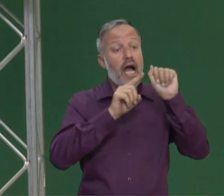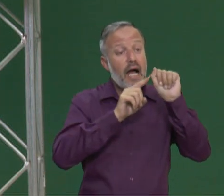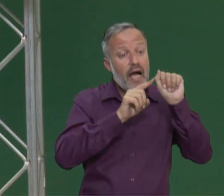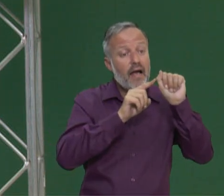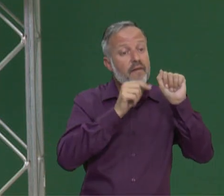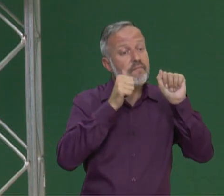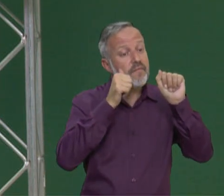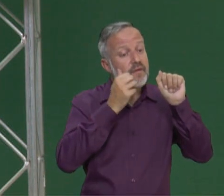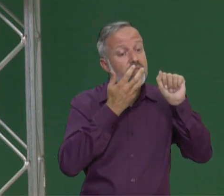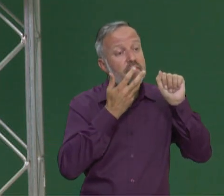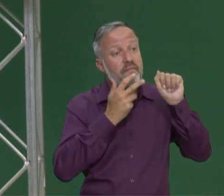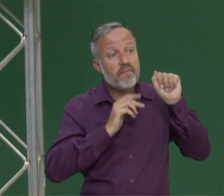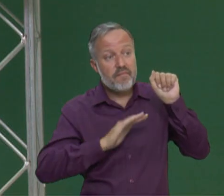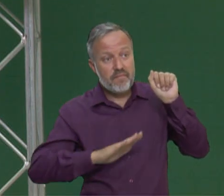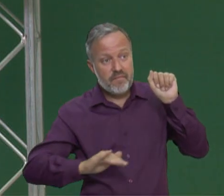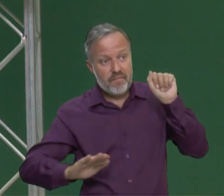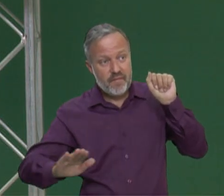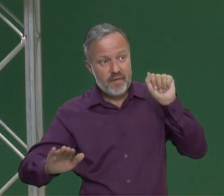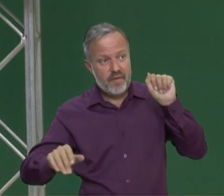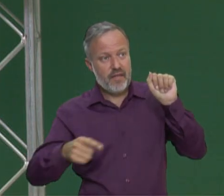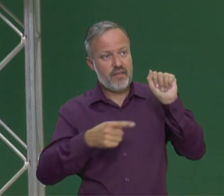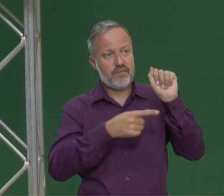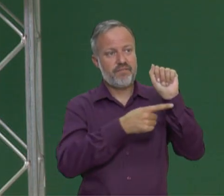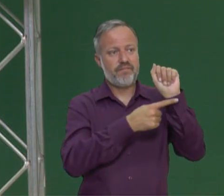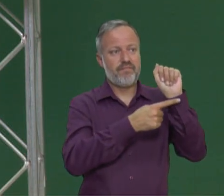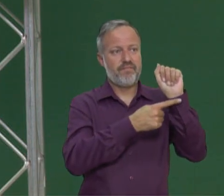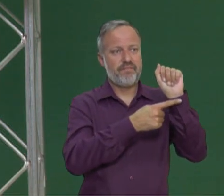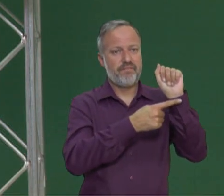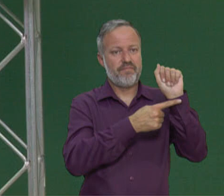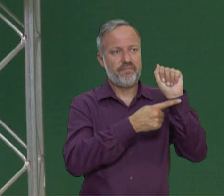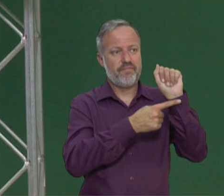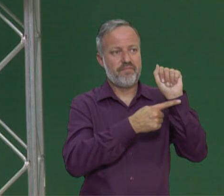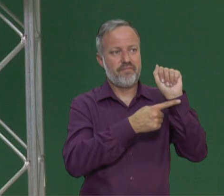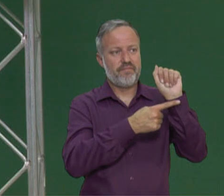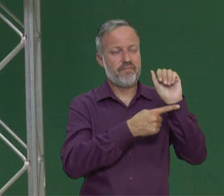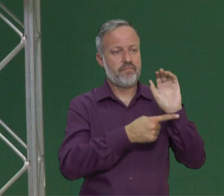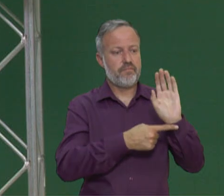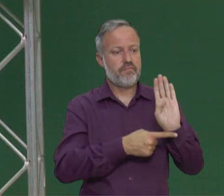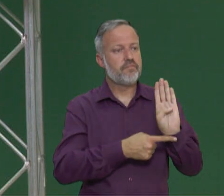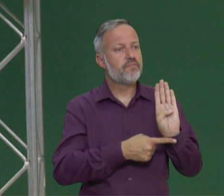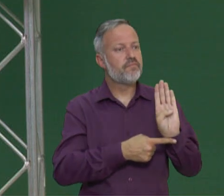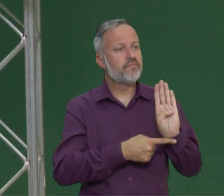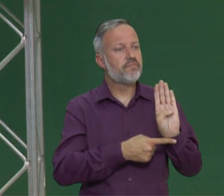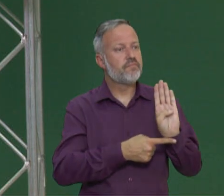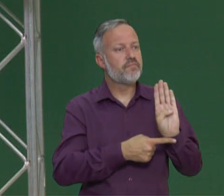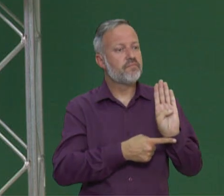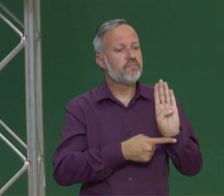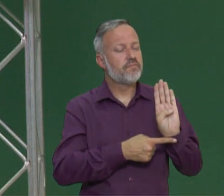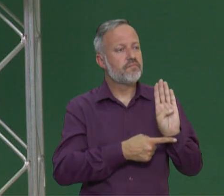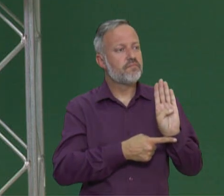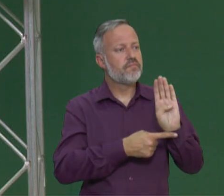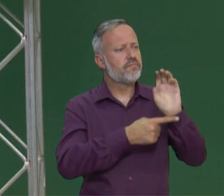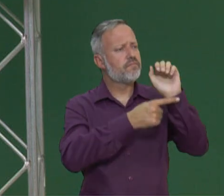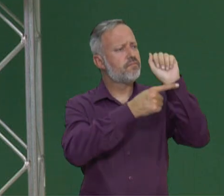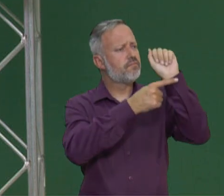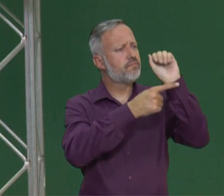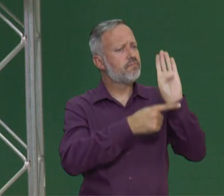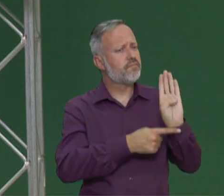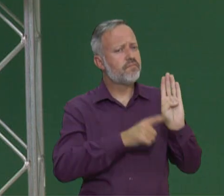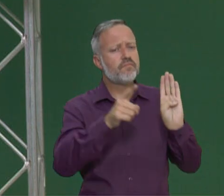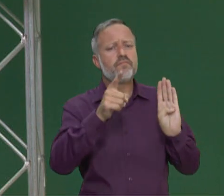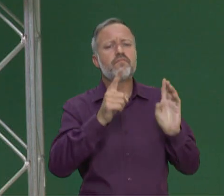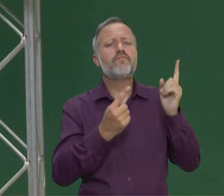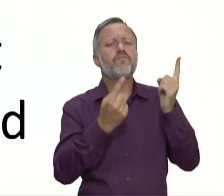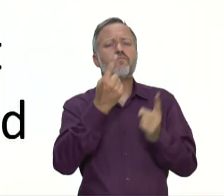menina. Letter A, the kid had learned. Letter B, had the kid learned? Tempo para